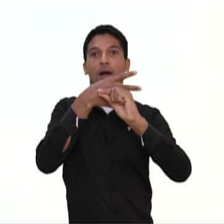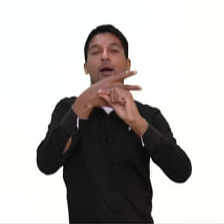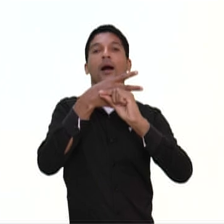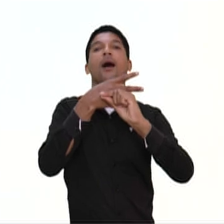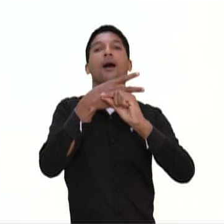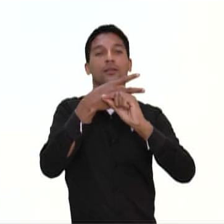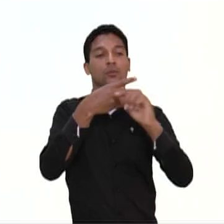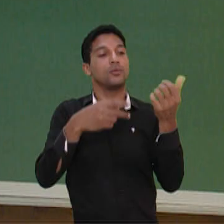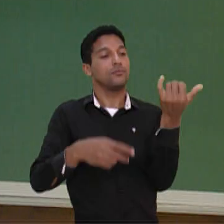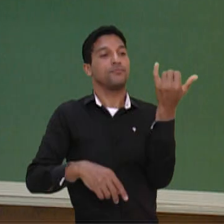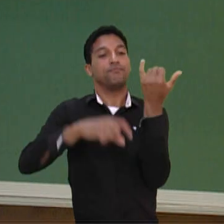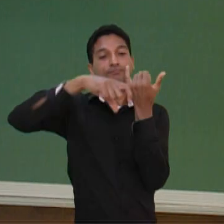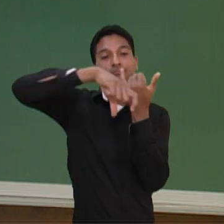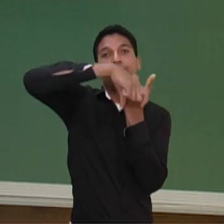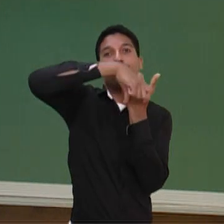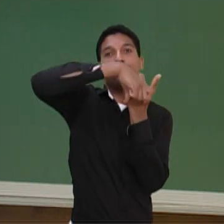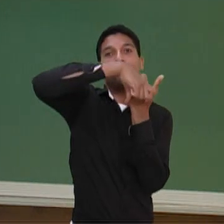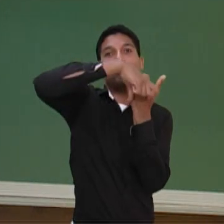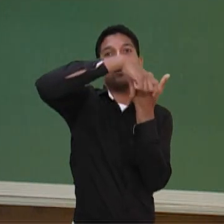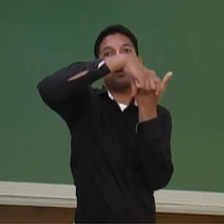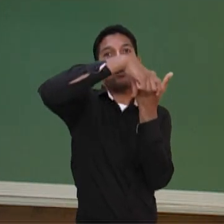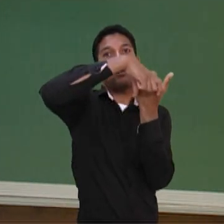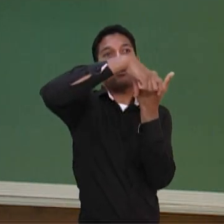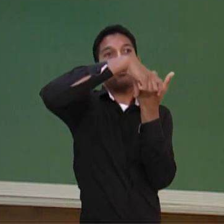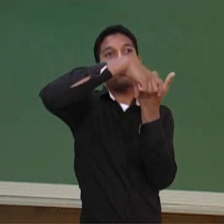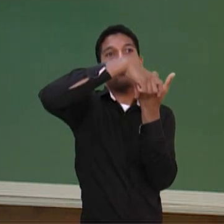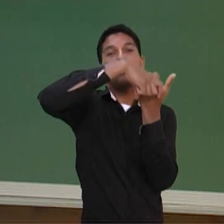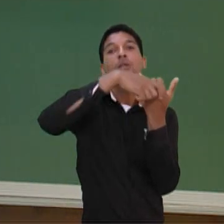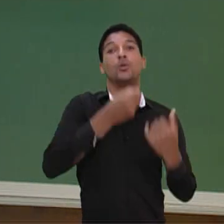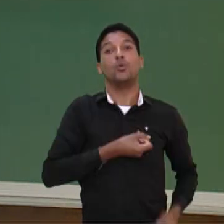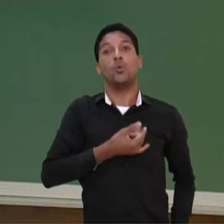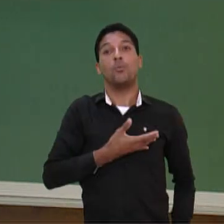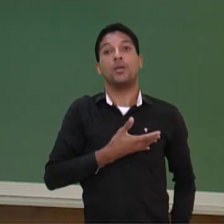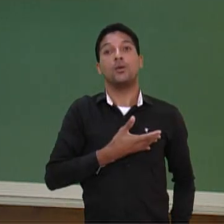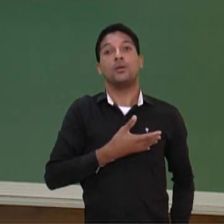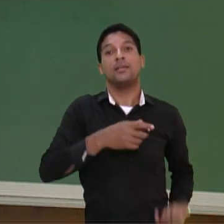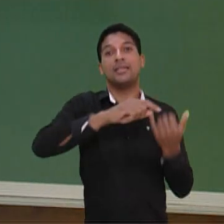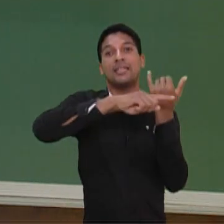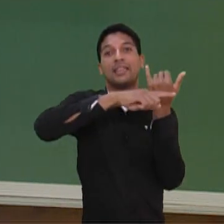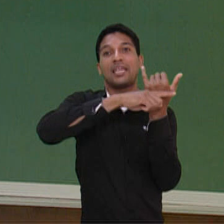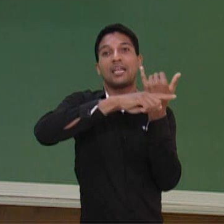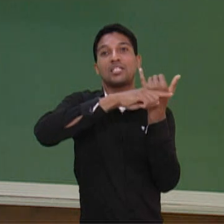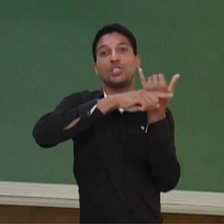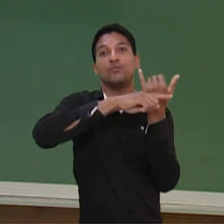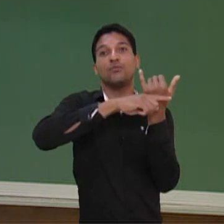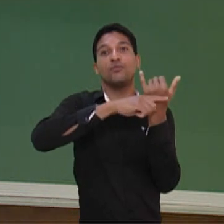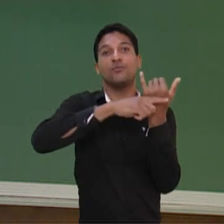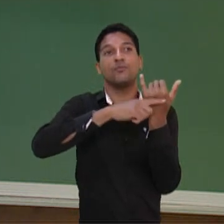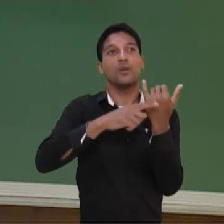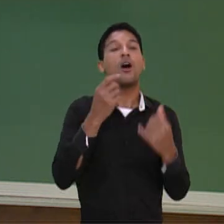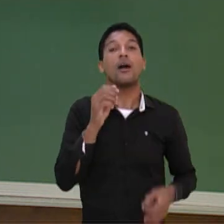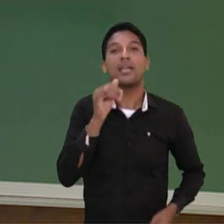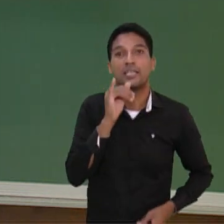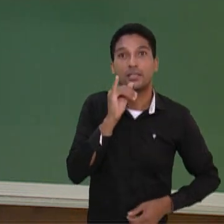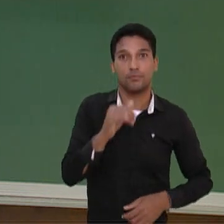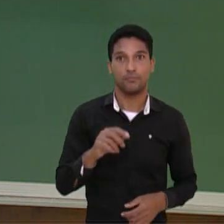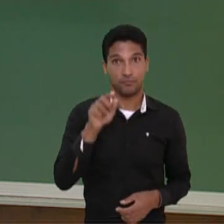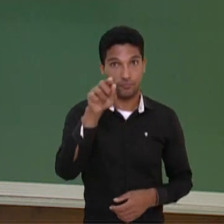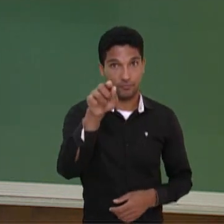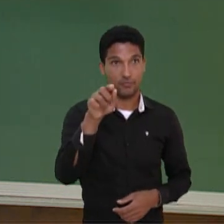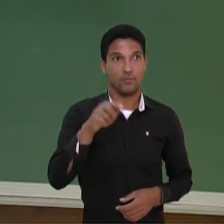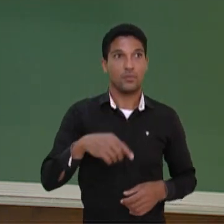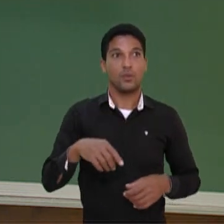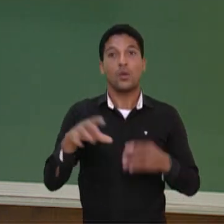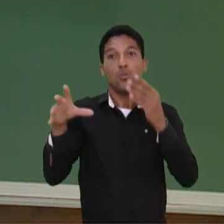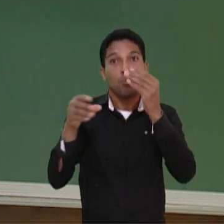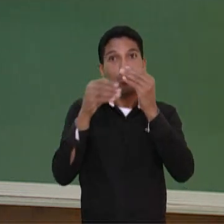menor que zero, concavidade voltada para baixo, então número negativo. Vamos ver nesse exemplo aqui, ó. Complete as sentenças abaixo. Então,